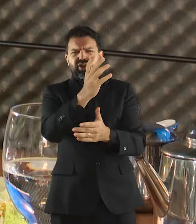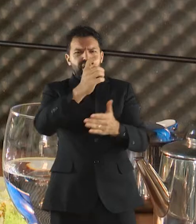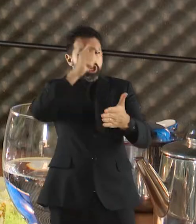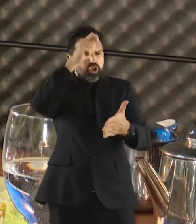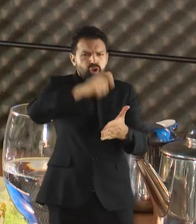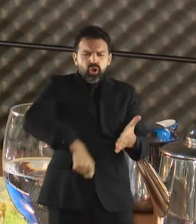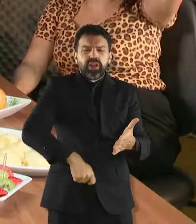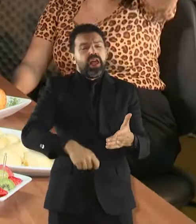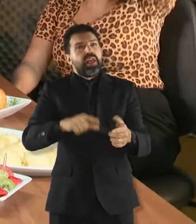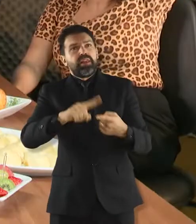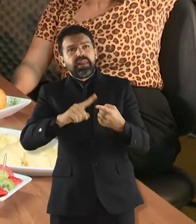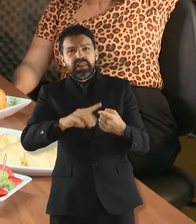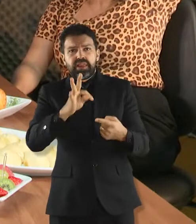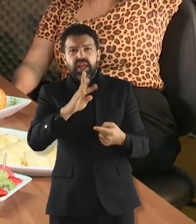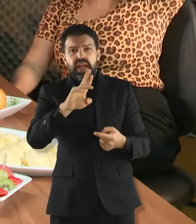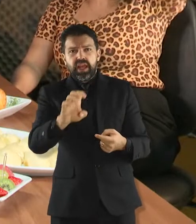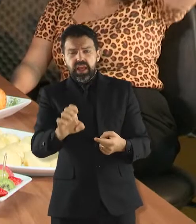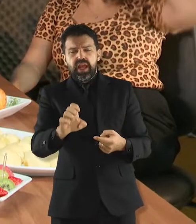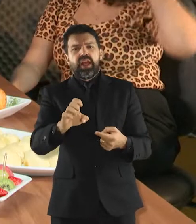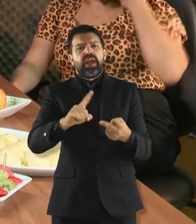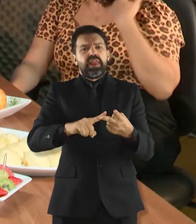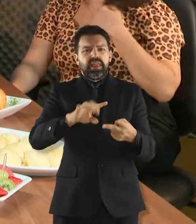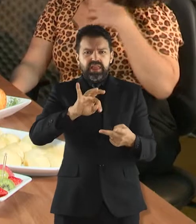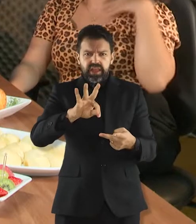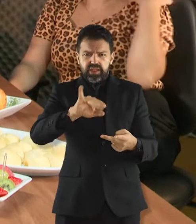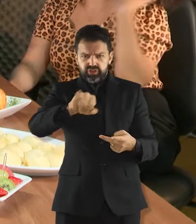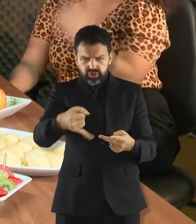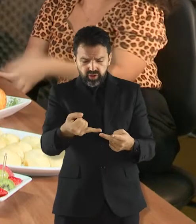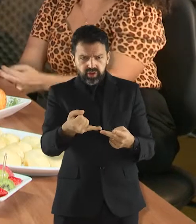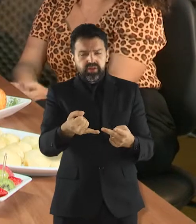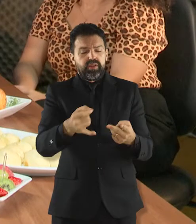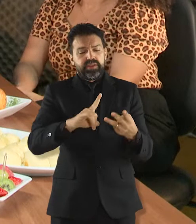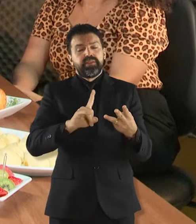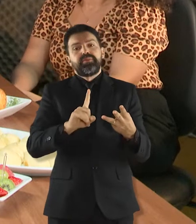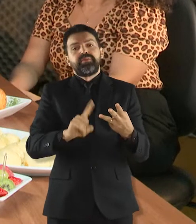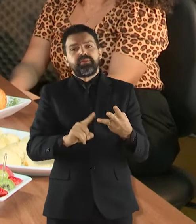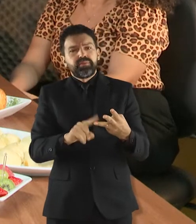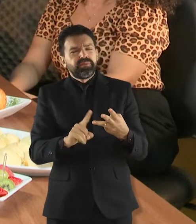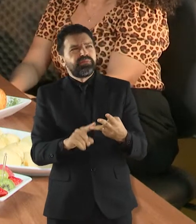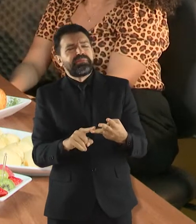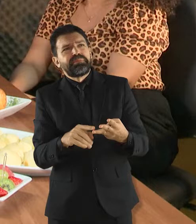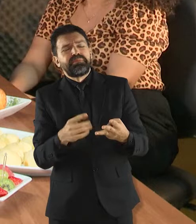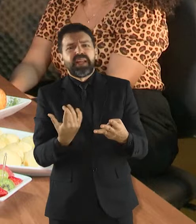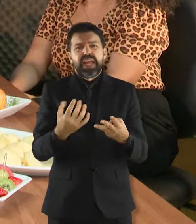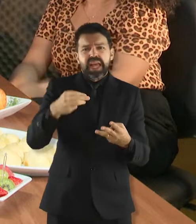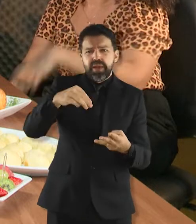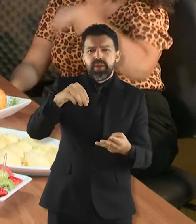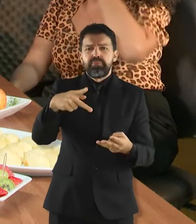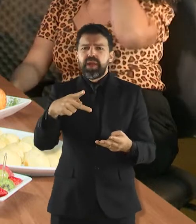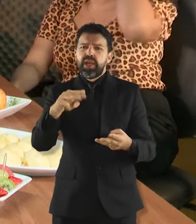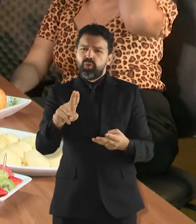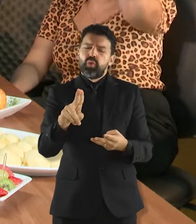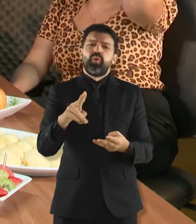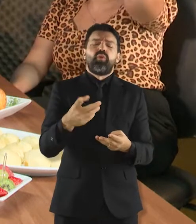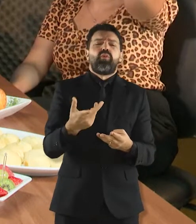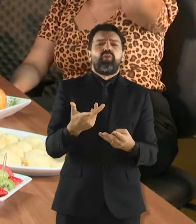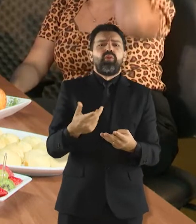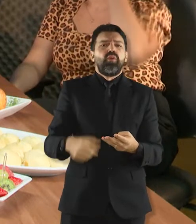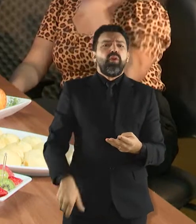TRE, boa, TRE, né? TJ, TRE, MPU. E